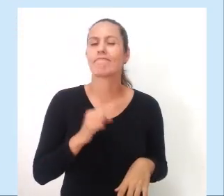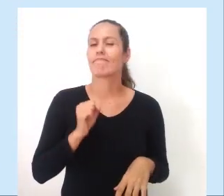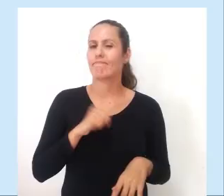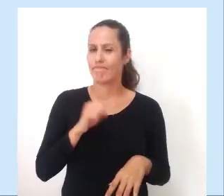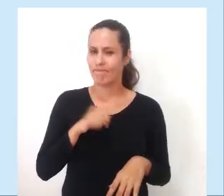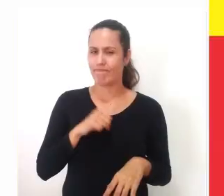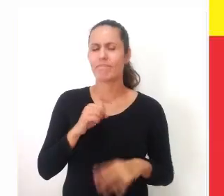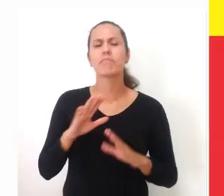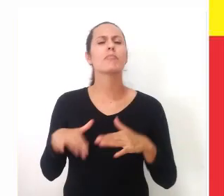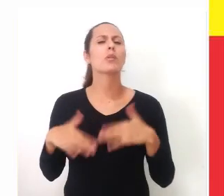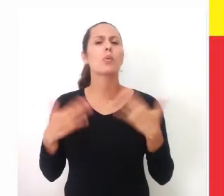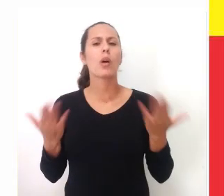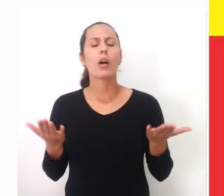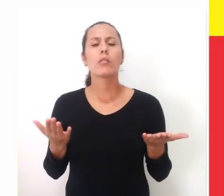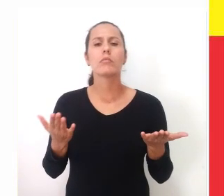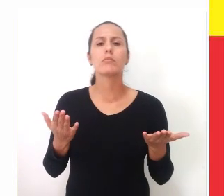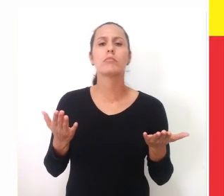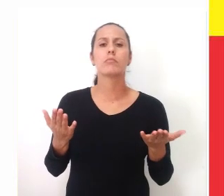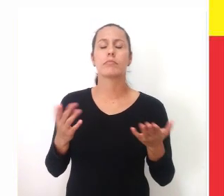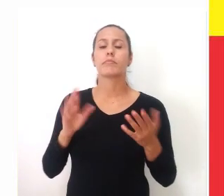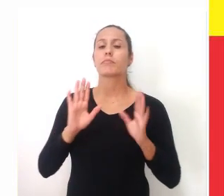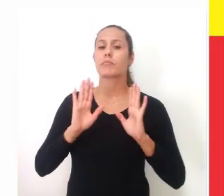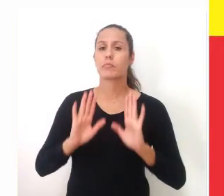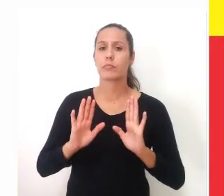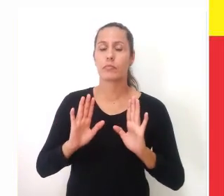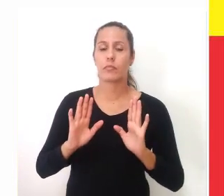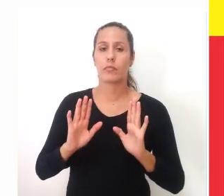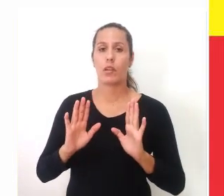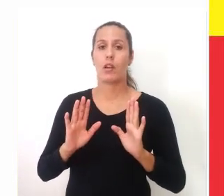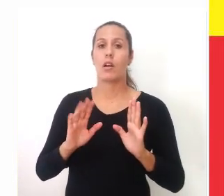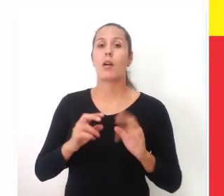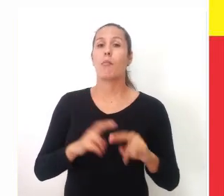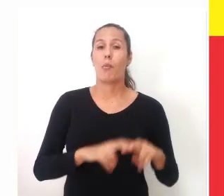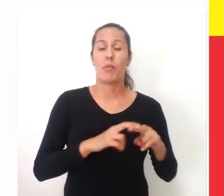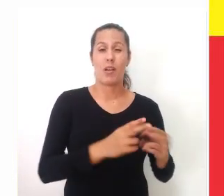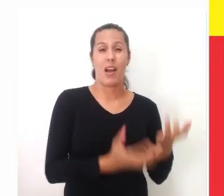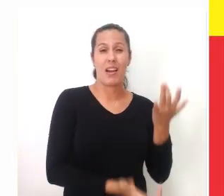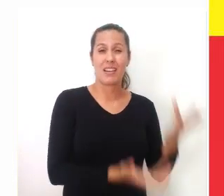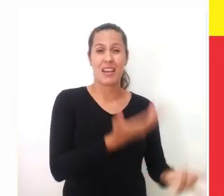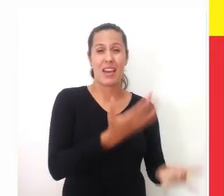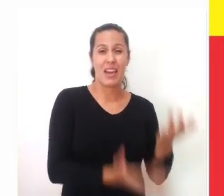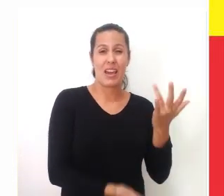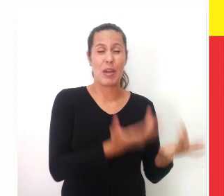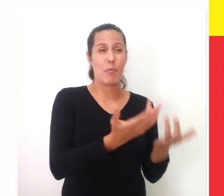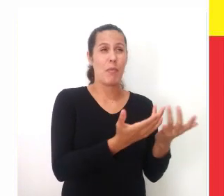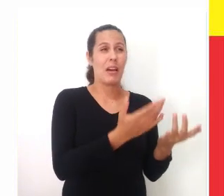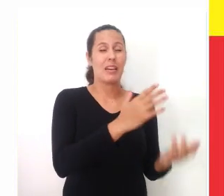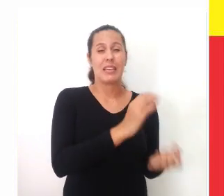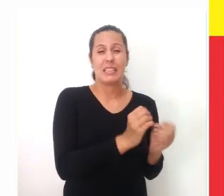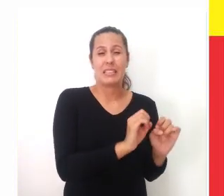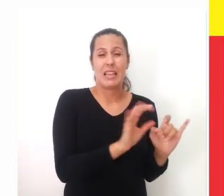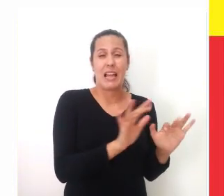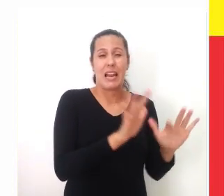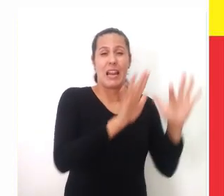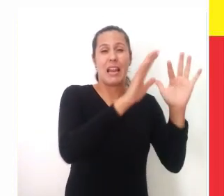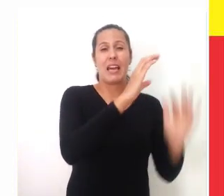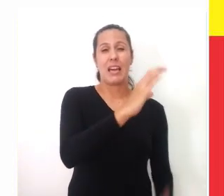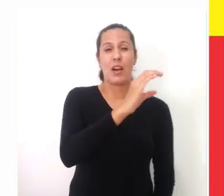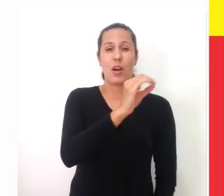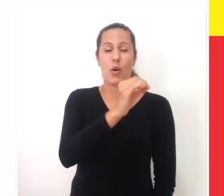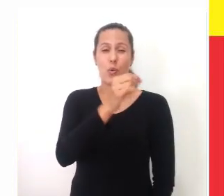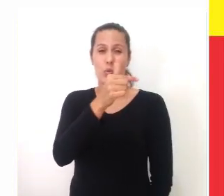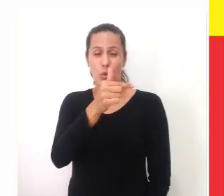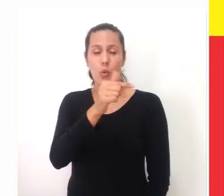Qual seria? Seria uma poluição, tá certo? Contribui bastante devido à